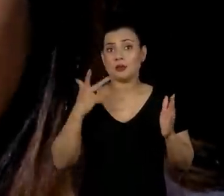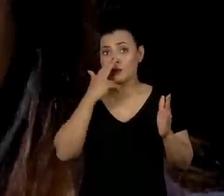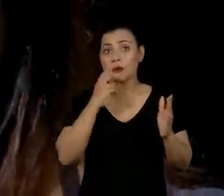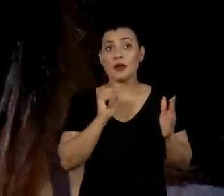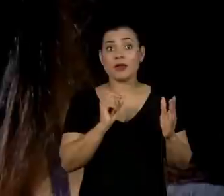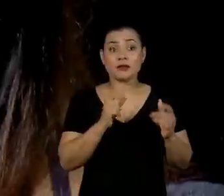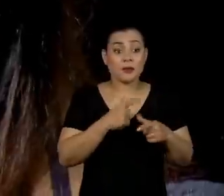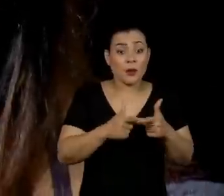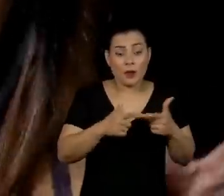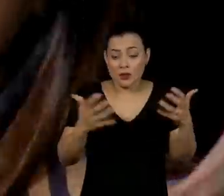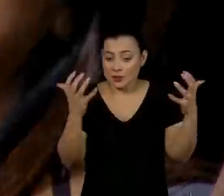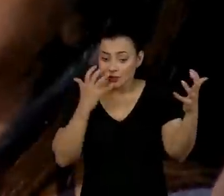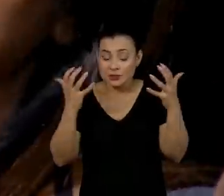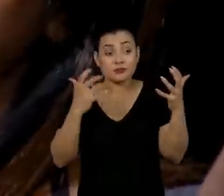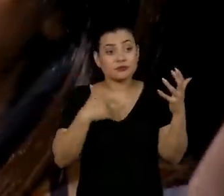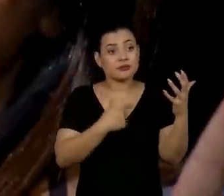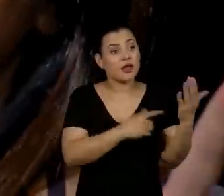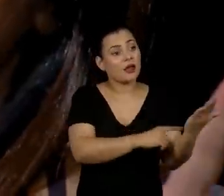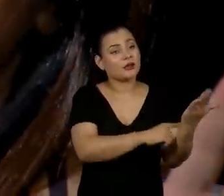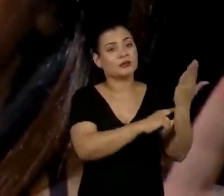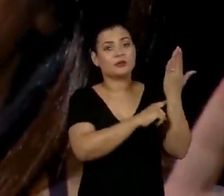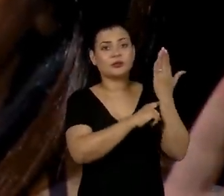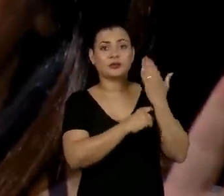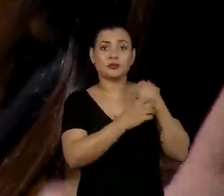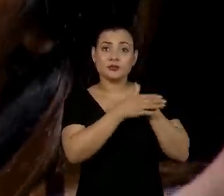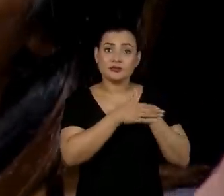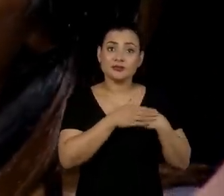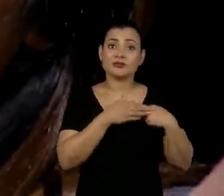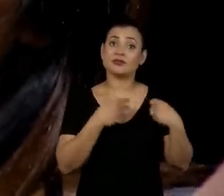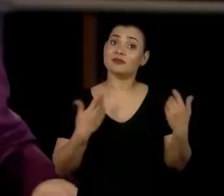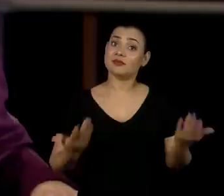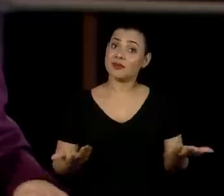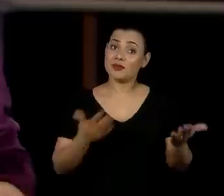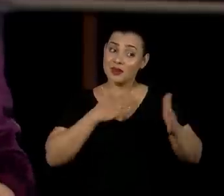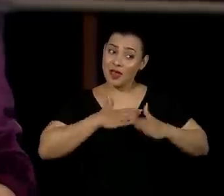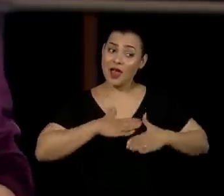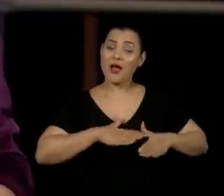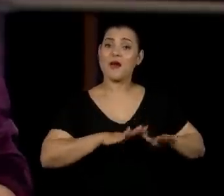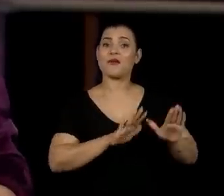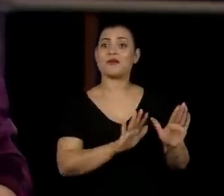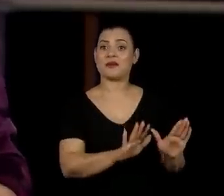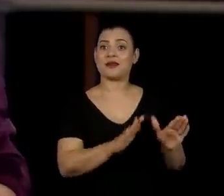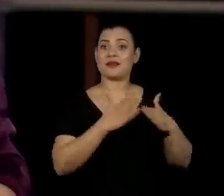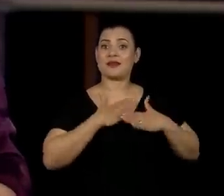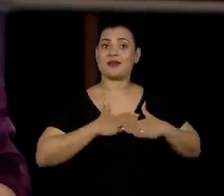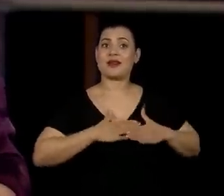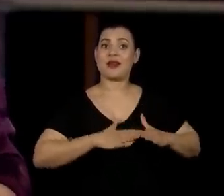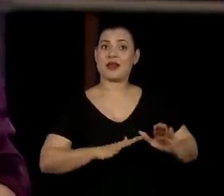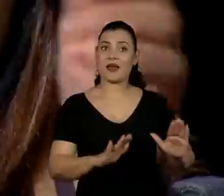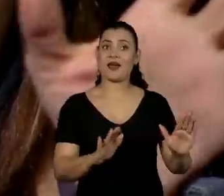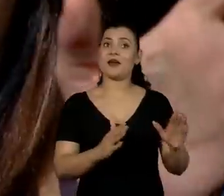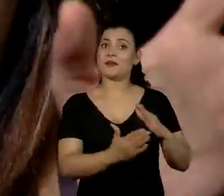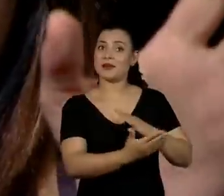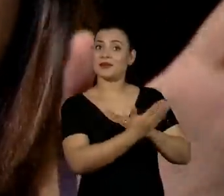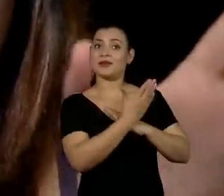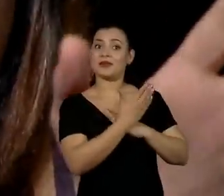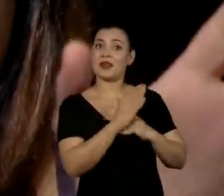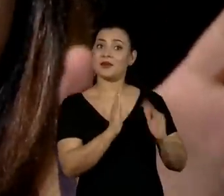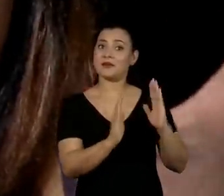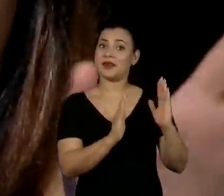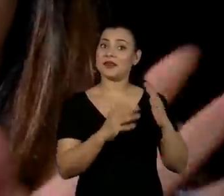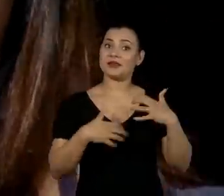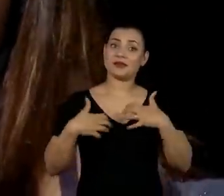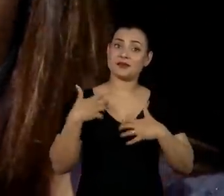guarda-chuva e falou olha olha nossa calma aí eu estou aqui para te ajudar nessa